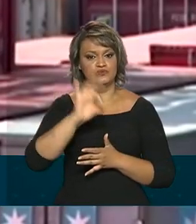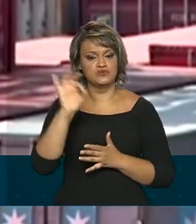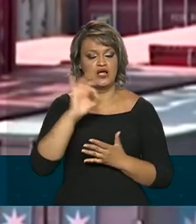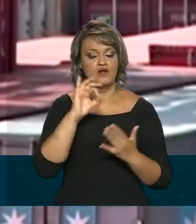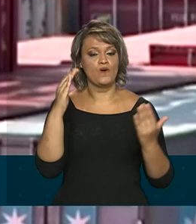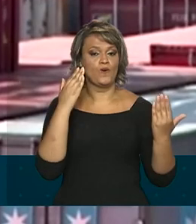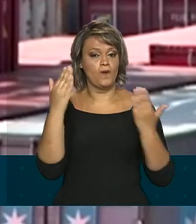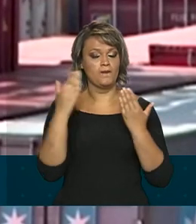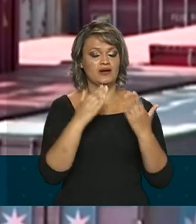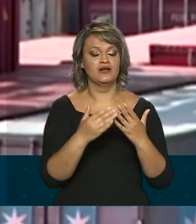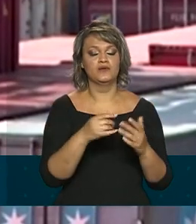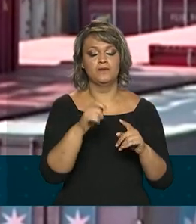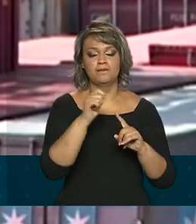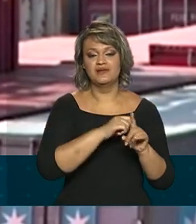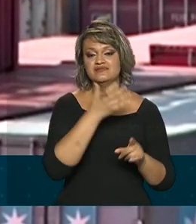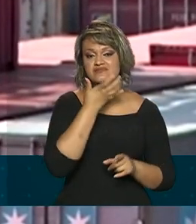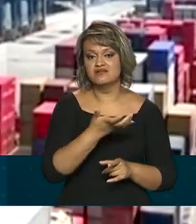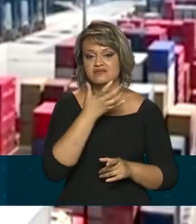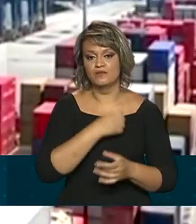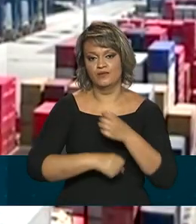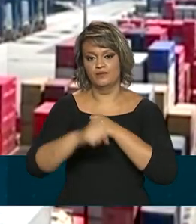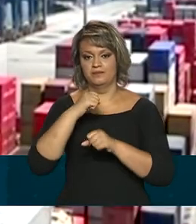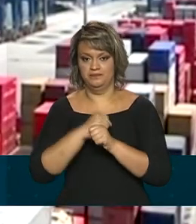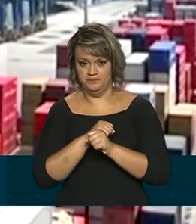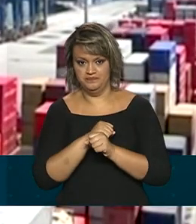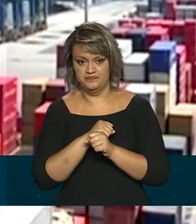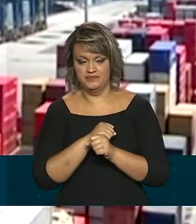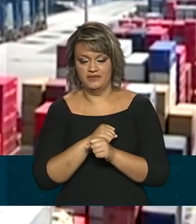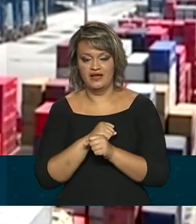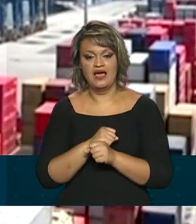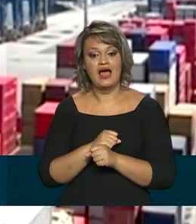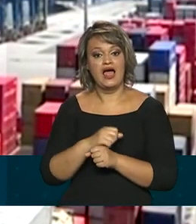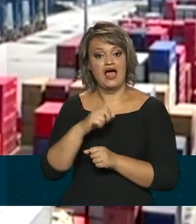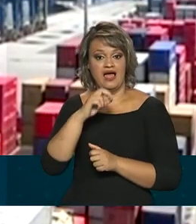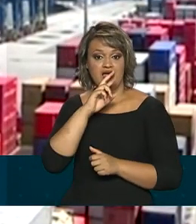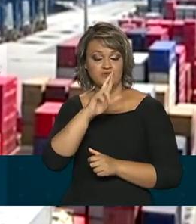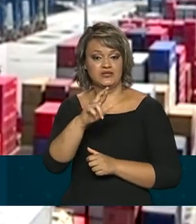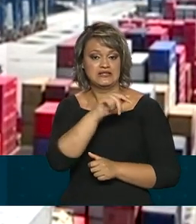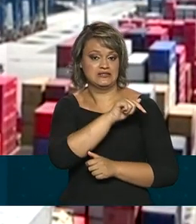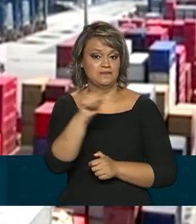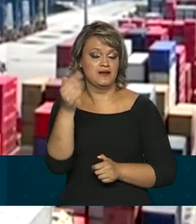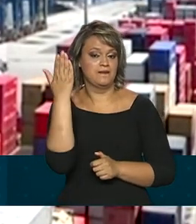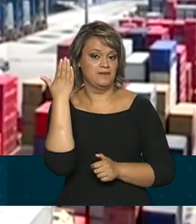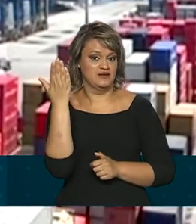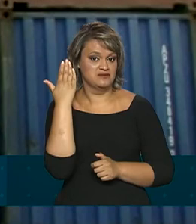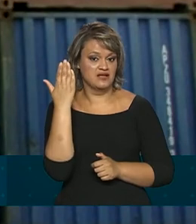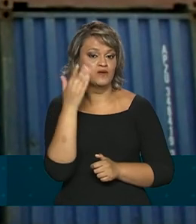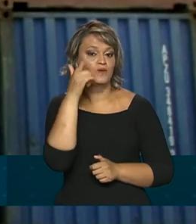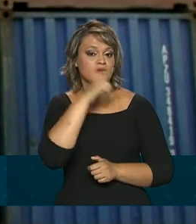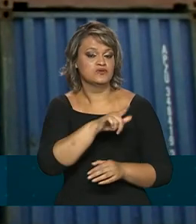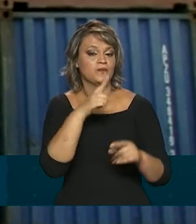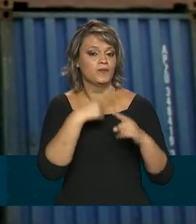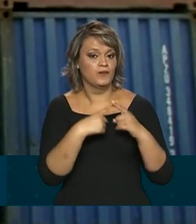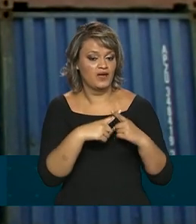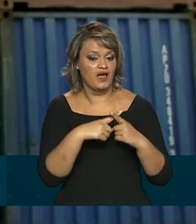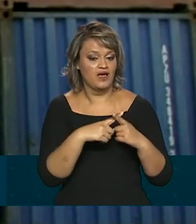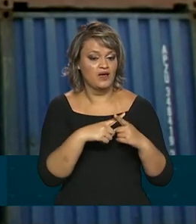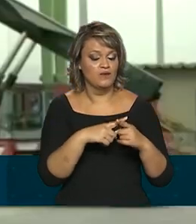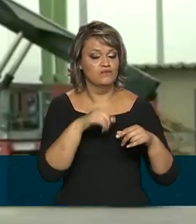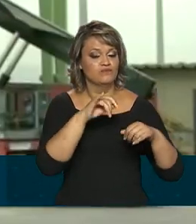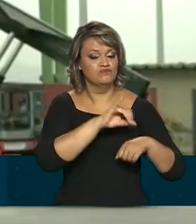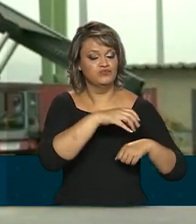em relação a Dezembro de 2020 o resultado da semana passada foi atingido graças à